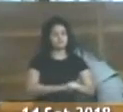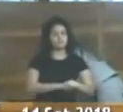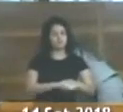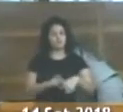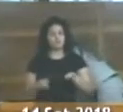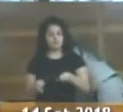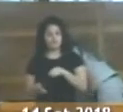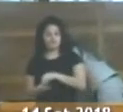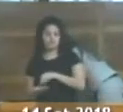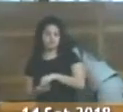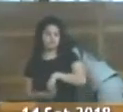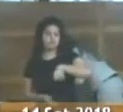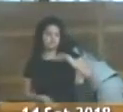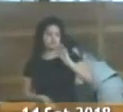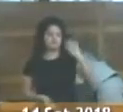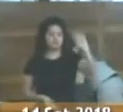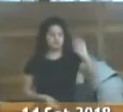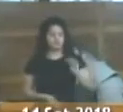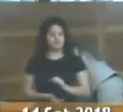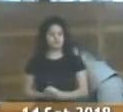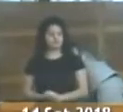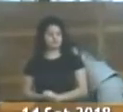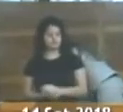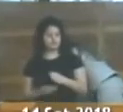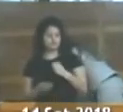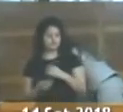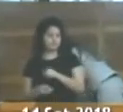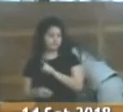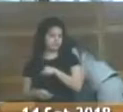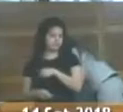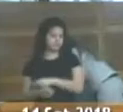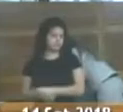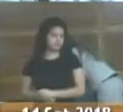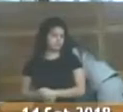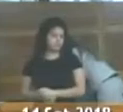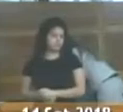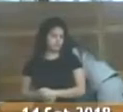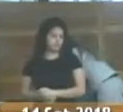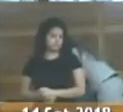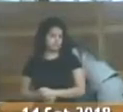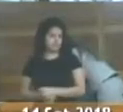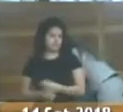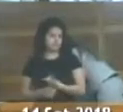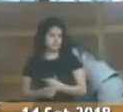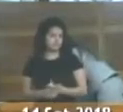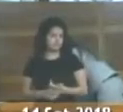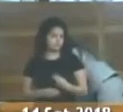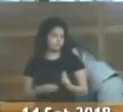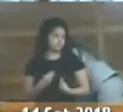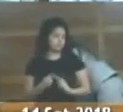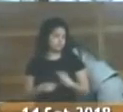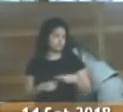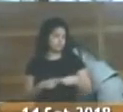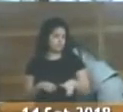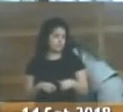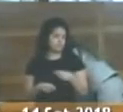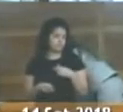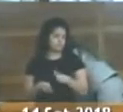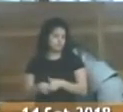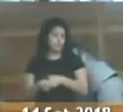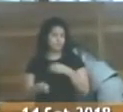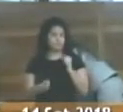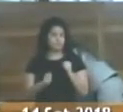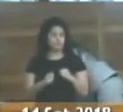fé. De tanto serem excluídos, chegaram à conclusão de que não adiantava questionar. Como esperar